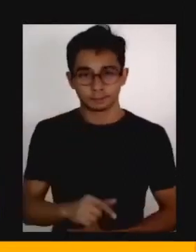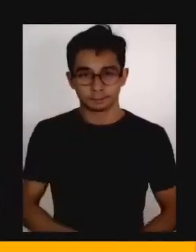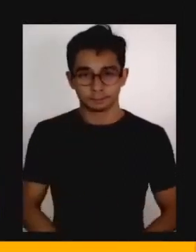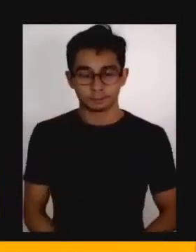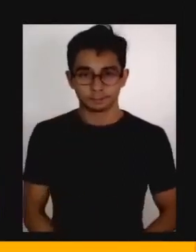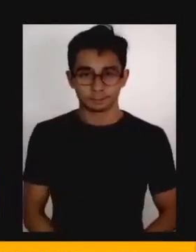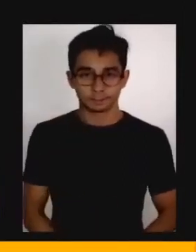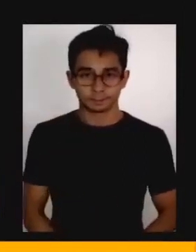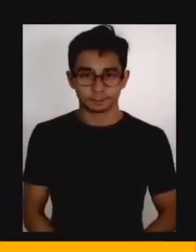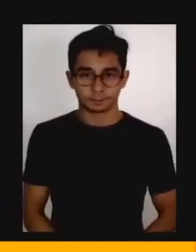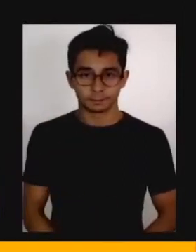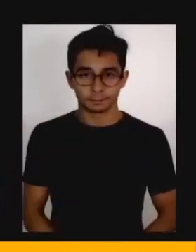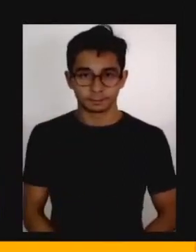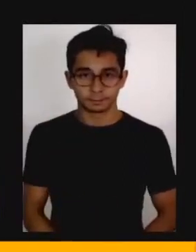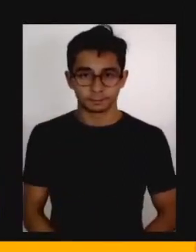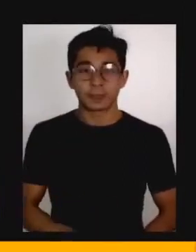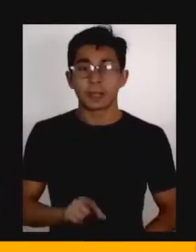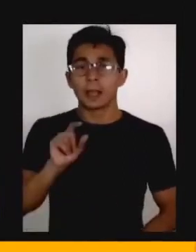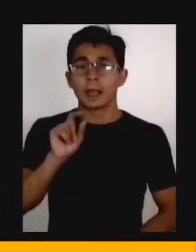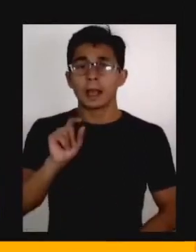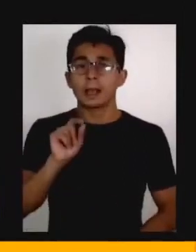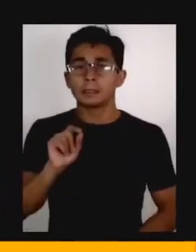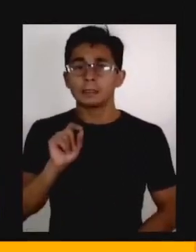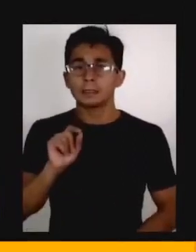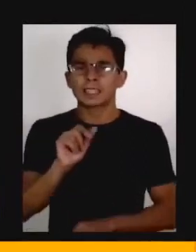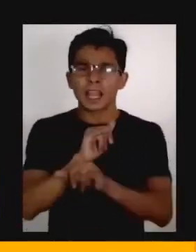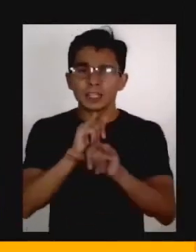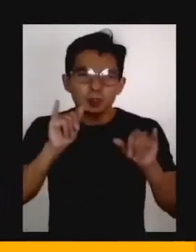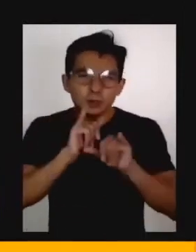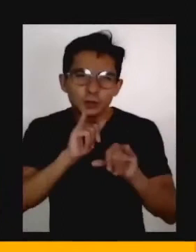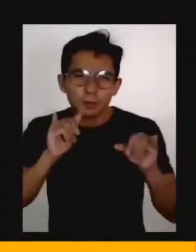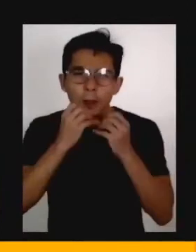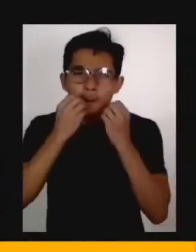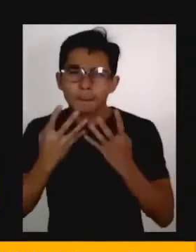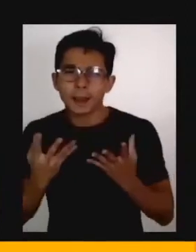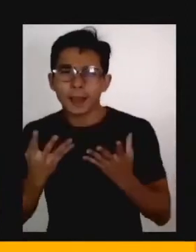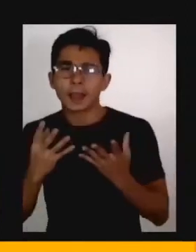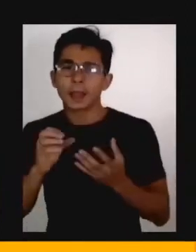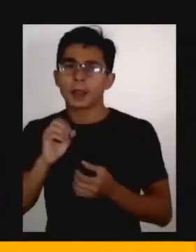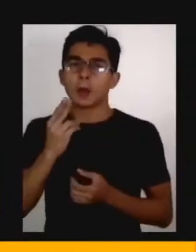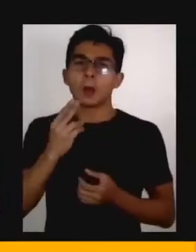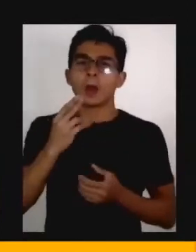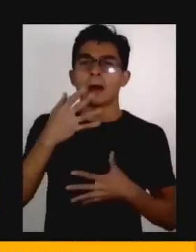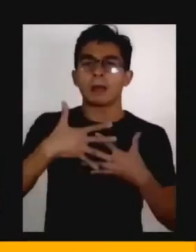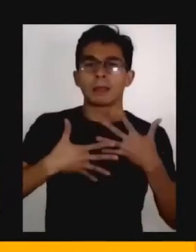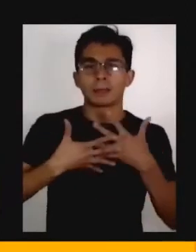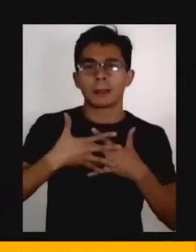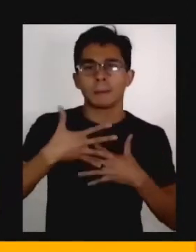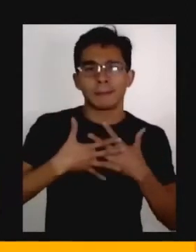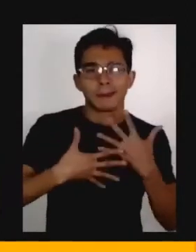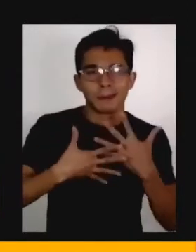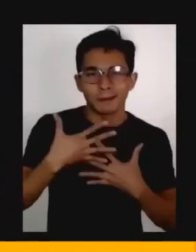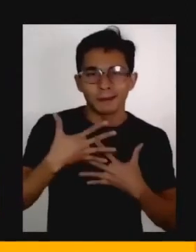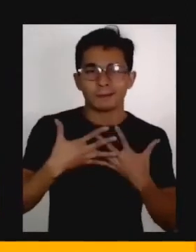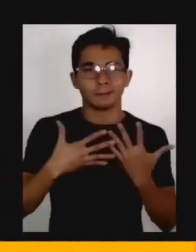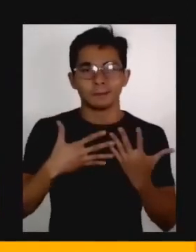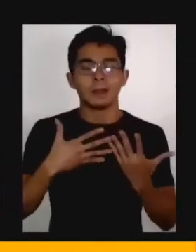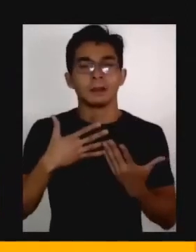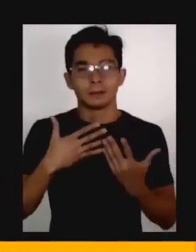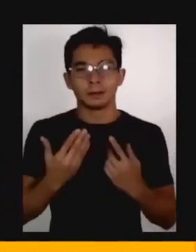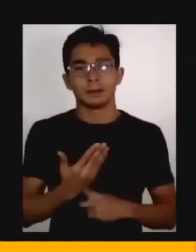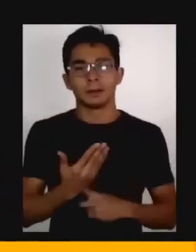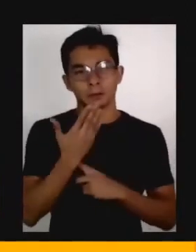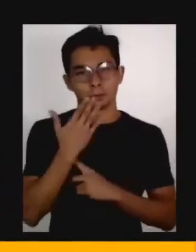quem que está contribuindo, quem que está ajudando, ou tão dependendo, até quem que está atrapalhando com o nosso posicionamento.